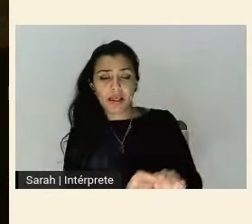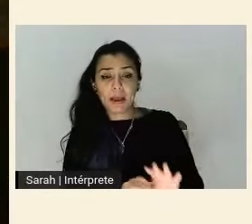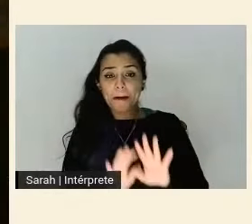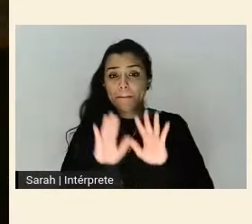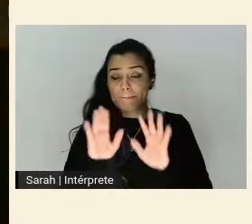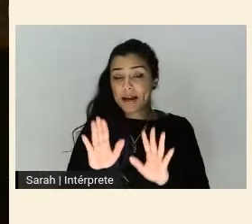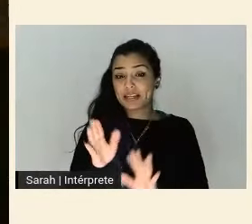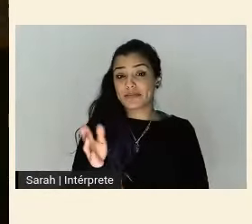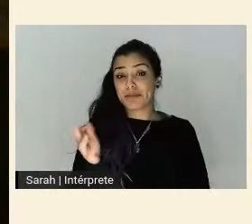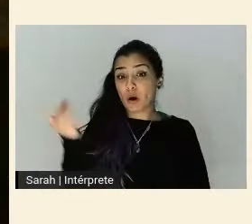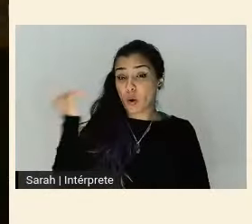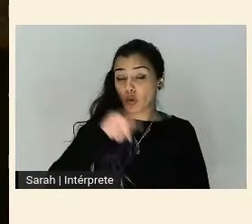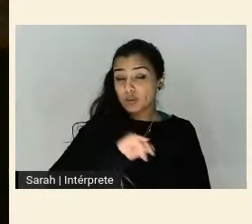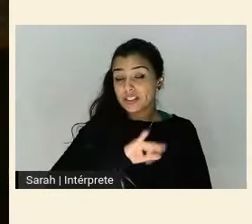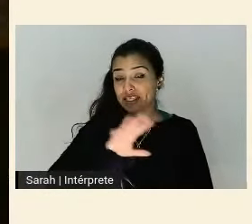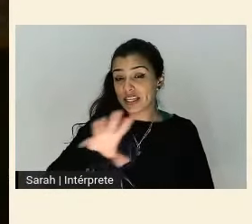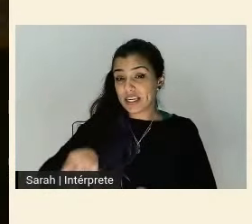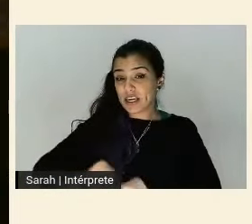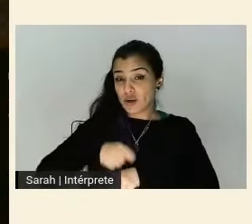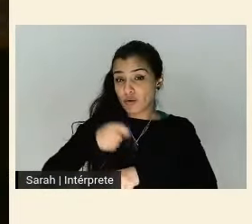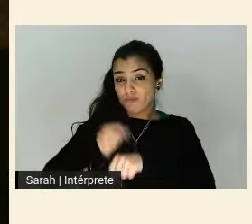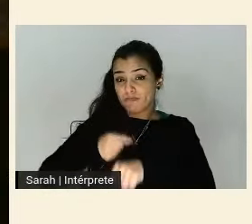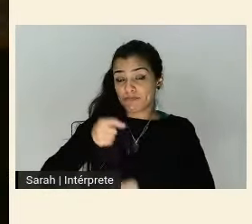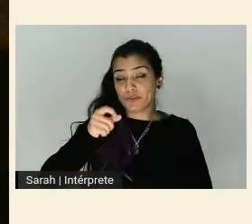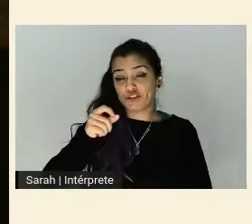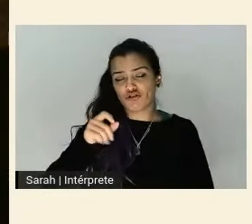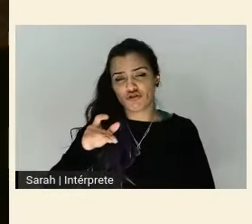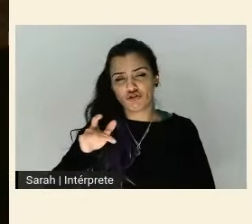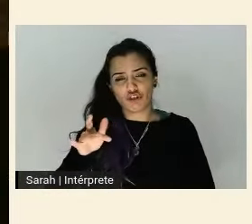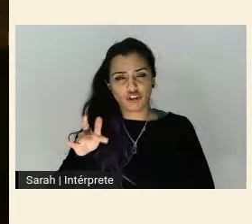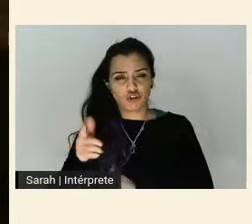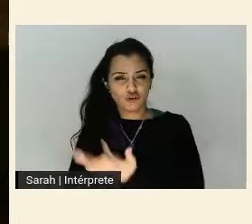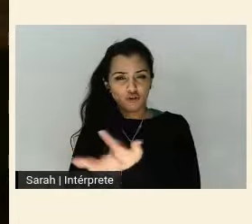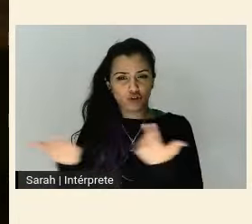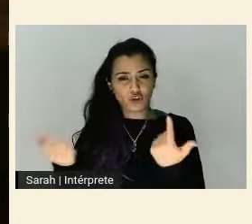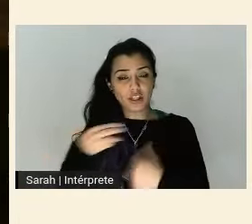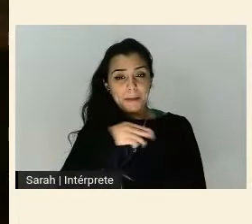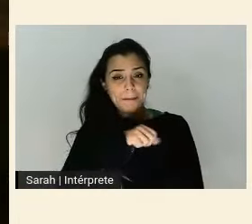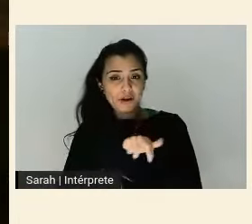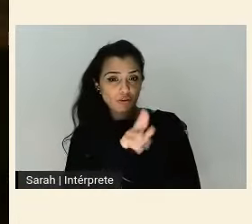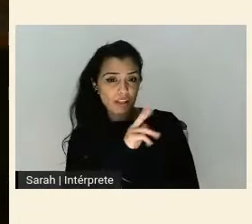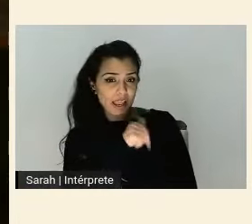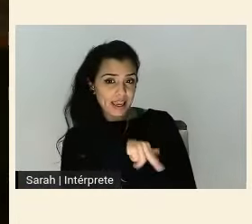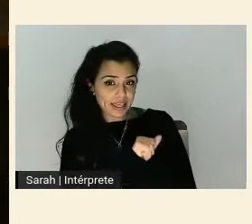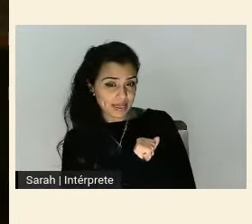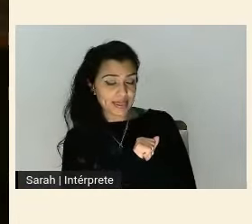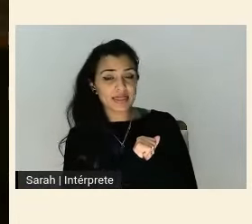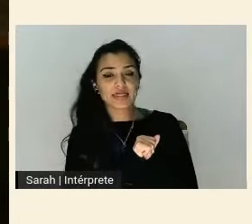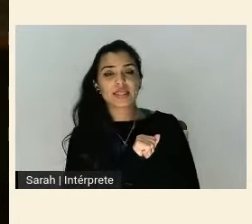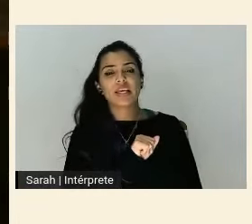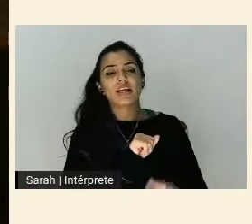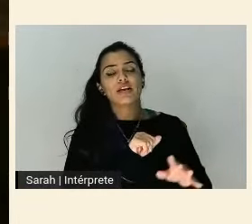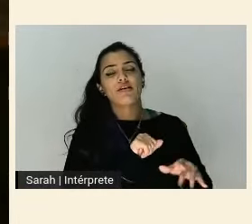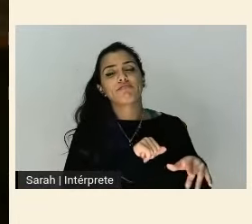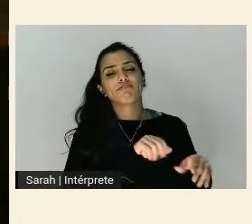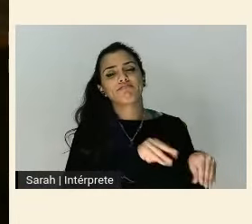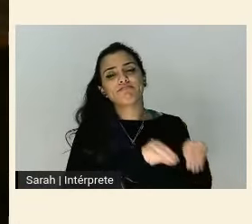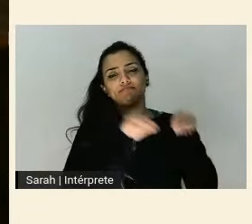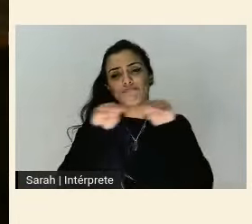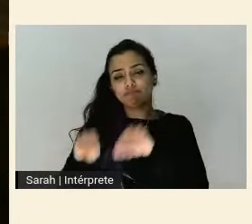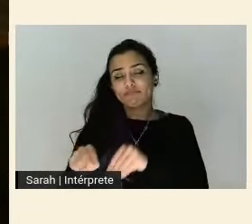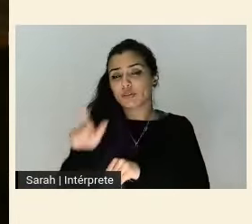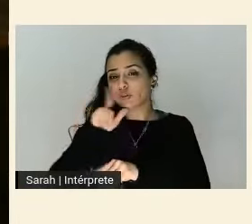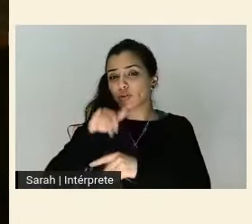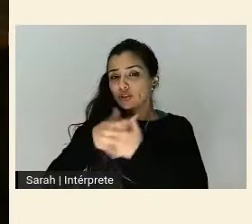reaver o amuleto, a Muiraquitã, Macunaíma transpôs a civilização. chegando às margens do Tietê na cidade de São